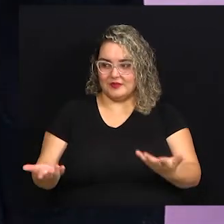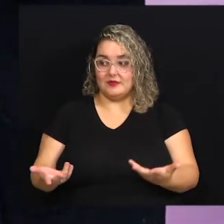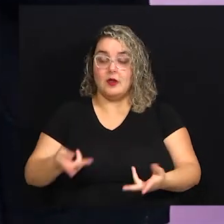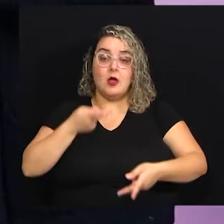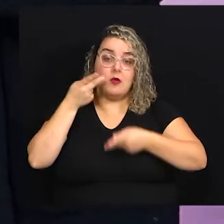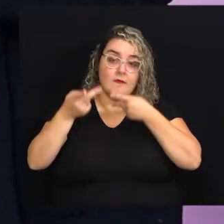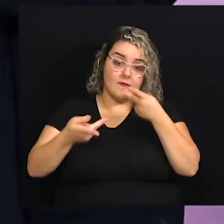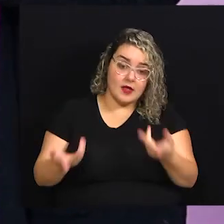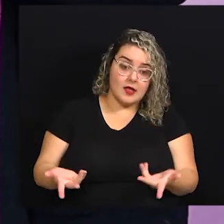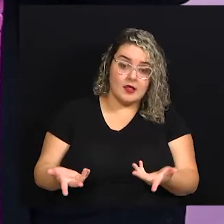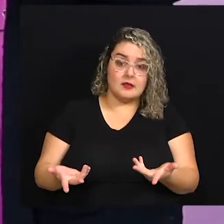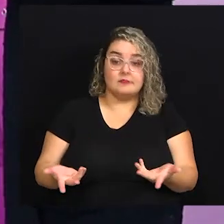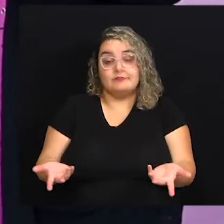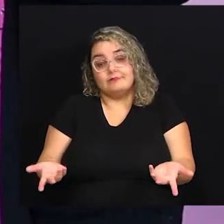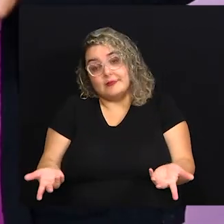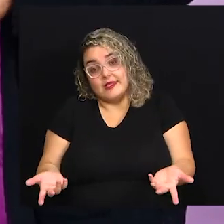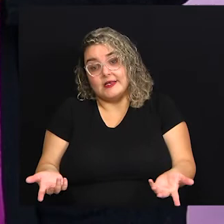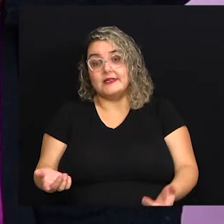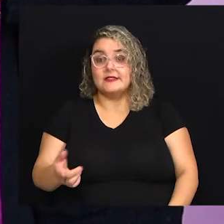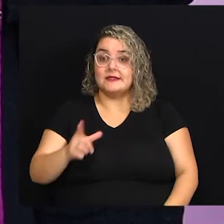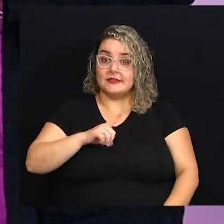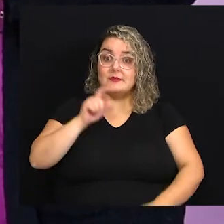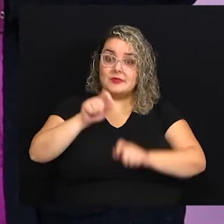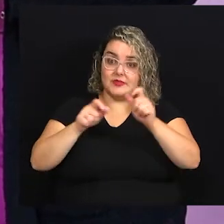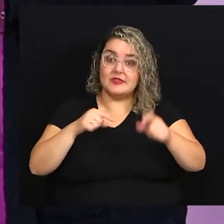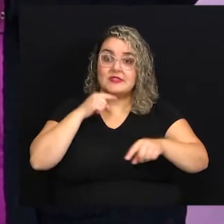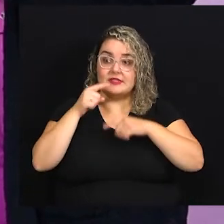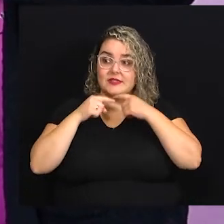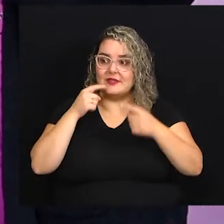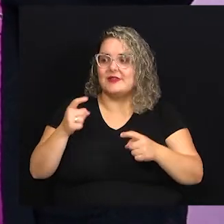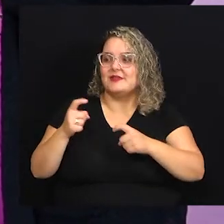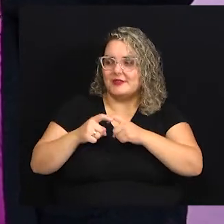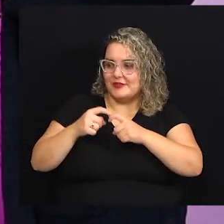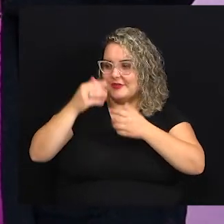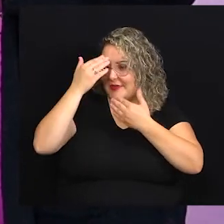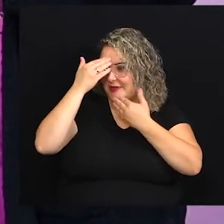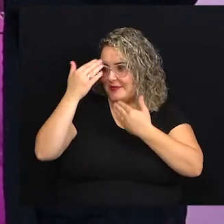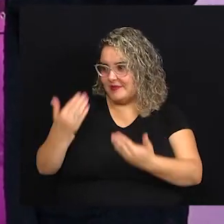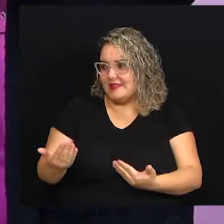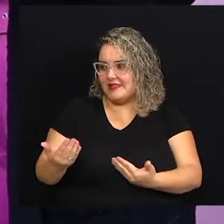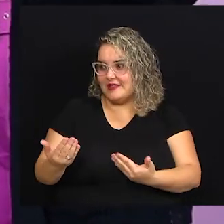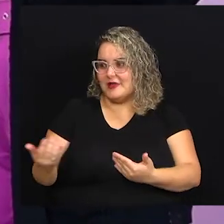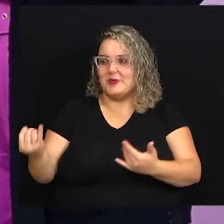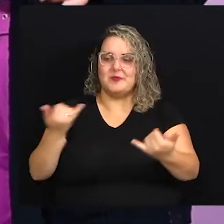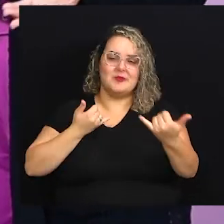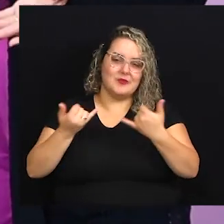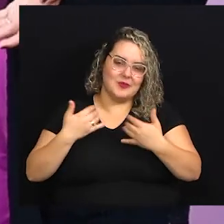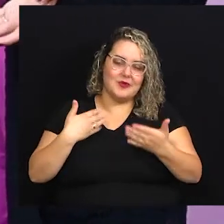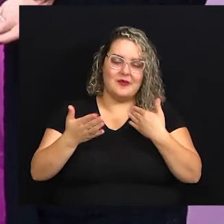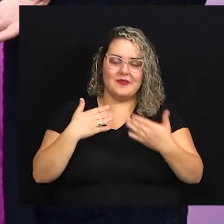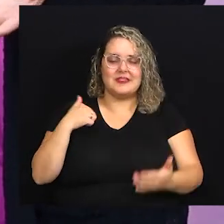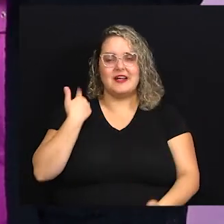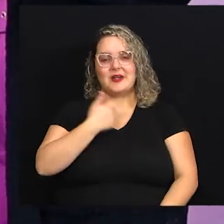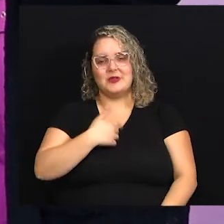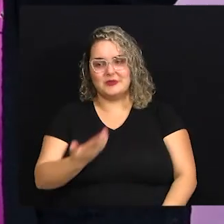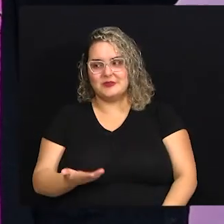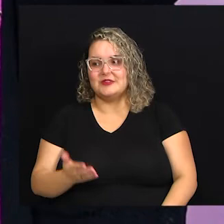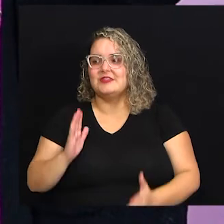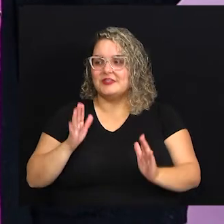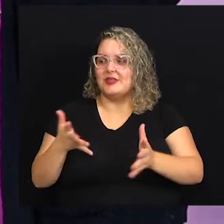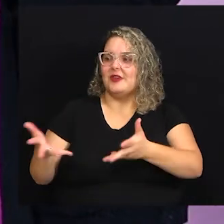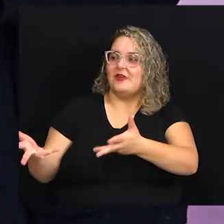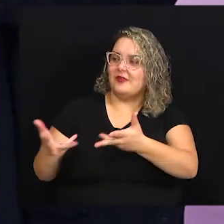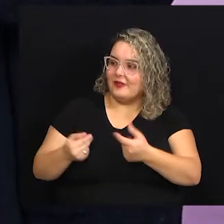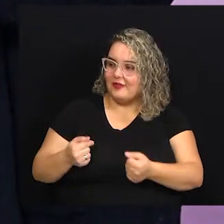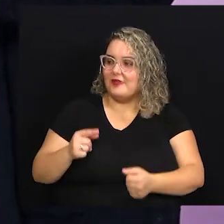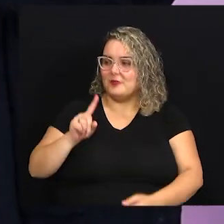né? Muito se fala disso, mas ainda tem gente que tem dúvida, né? Doutora, muito obrigada, viu, por falar com a gente hoje. E eu já